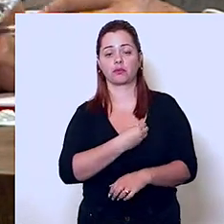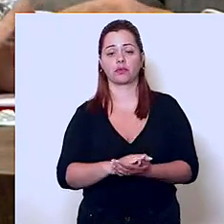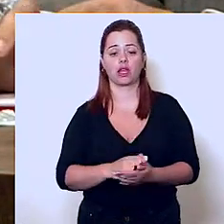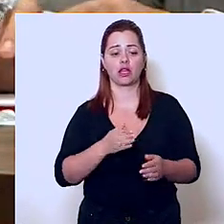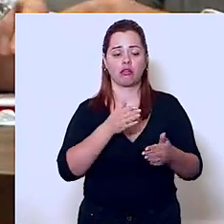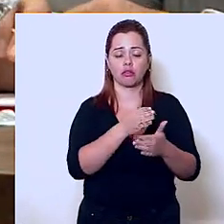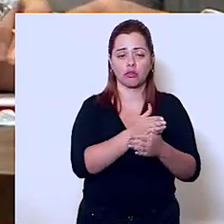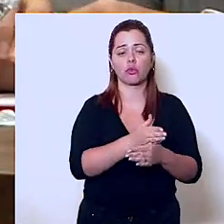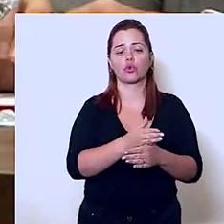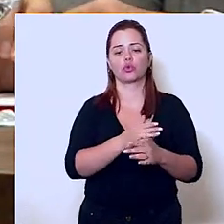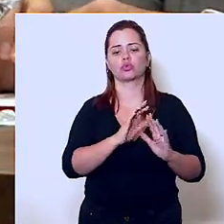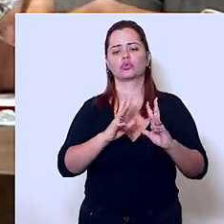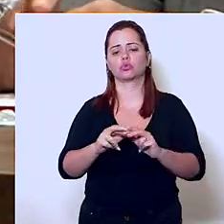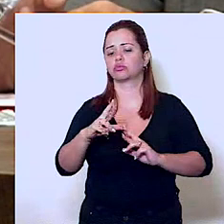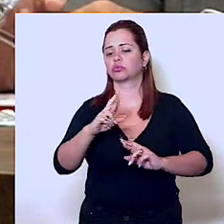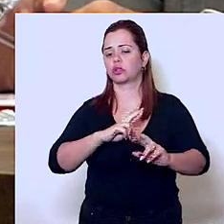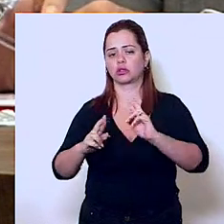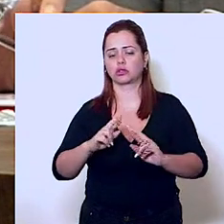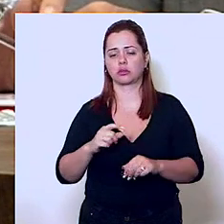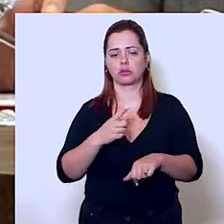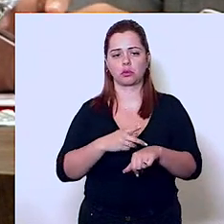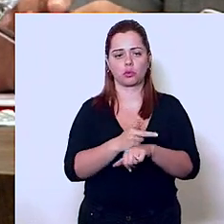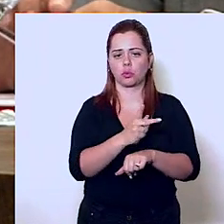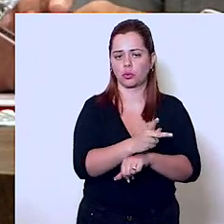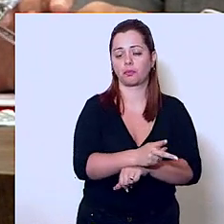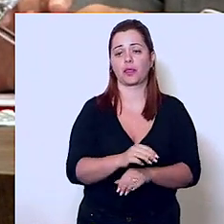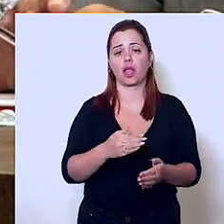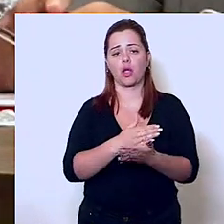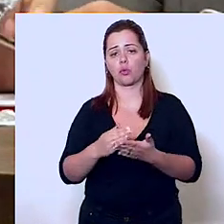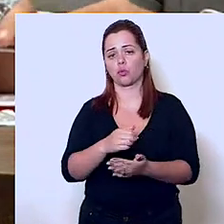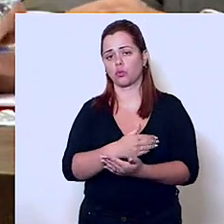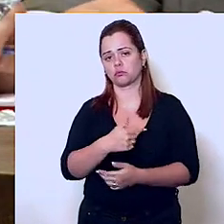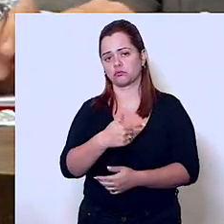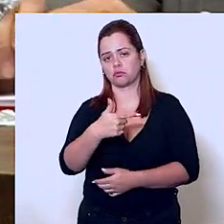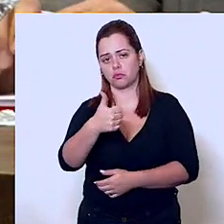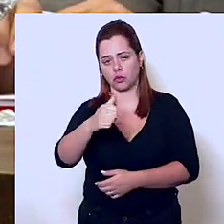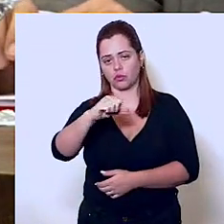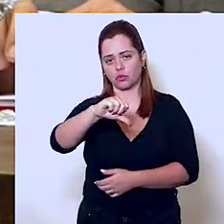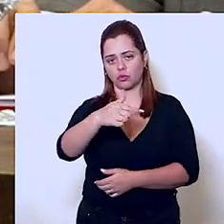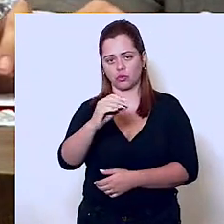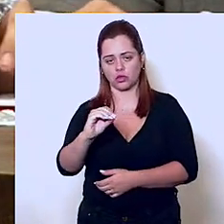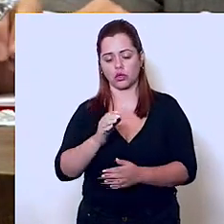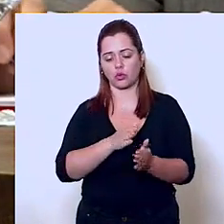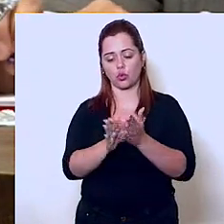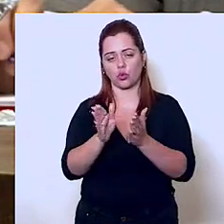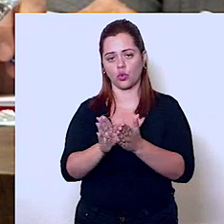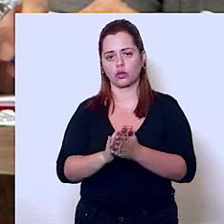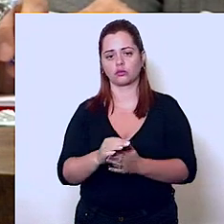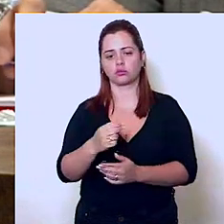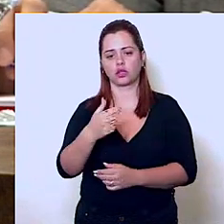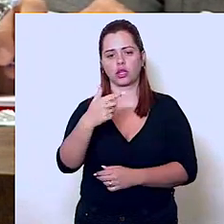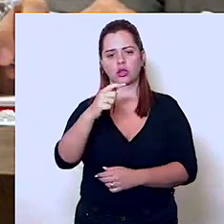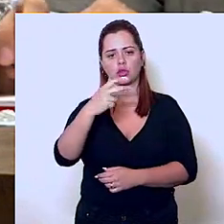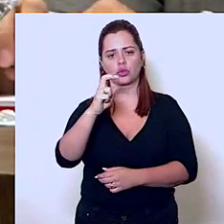relacionamentos duradouros, né? Quando ele começou aqui, em 1970, as nossas exportações totais eram 2,7